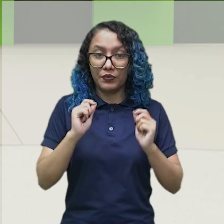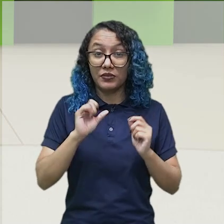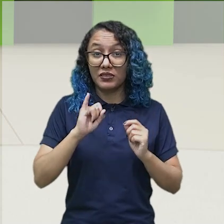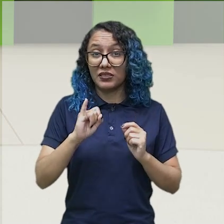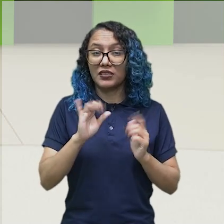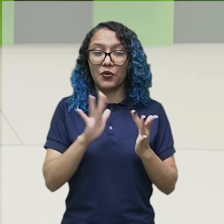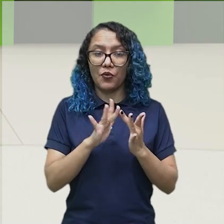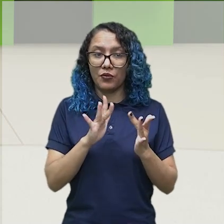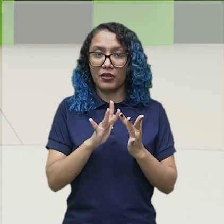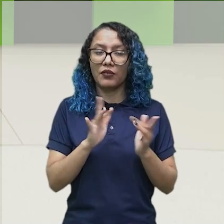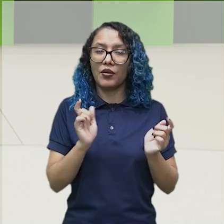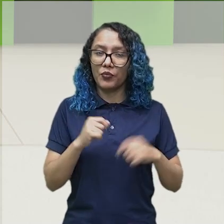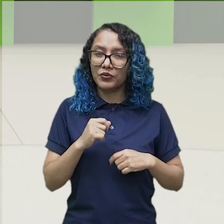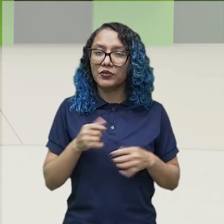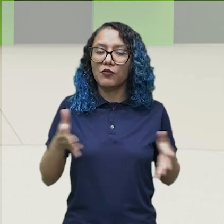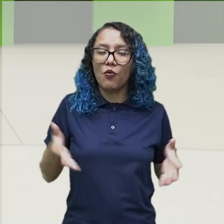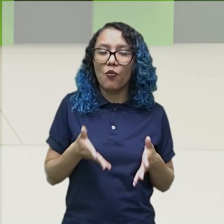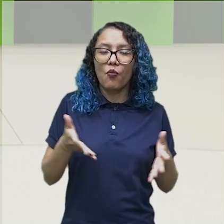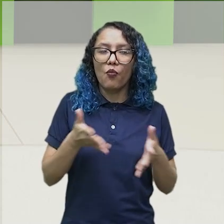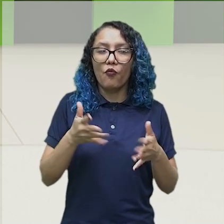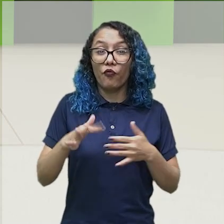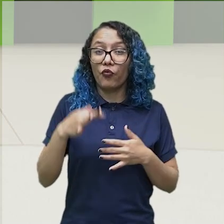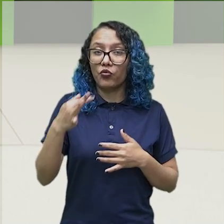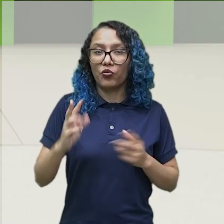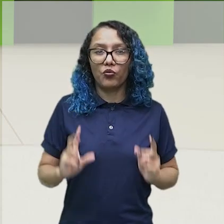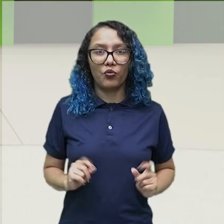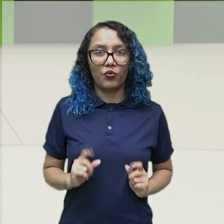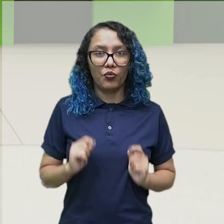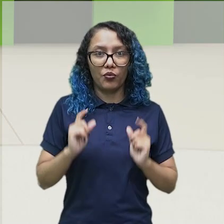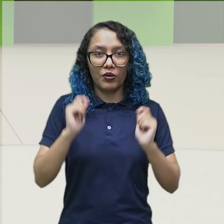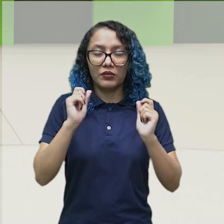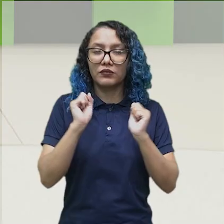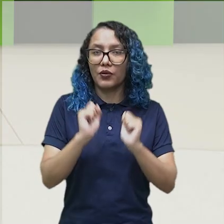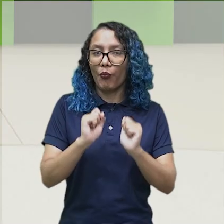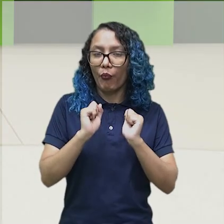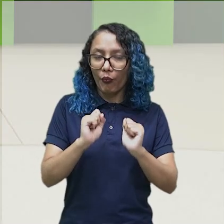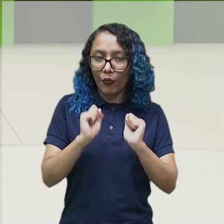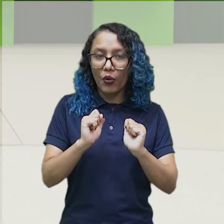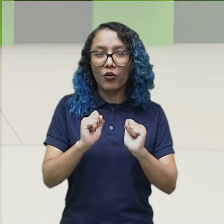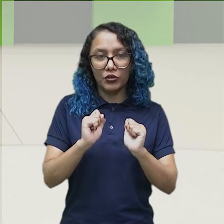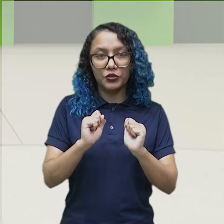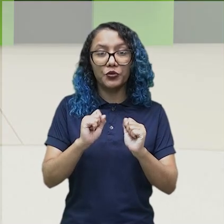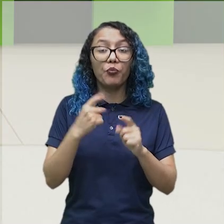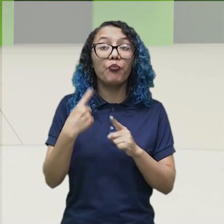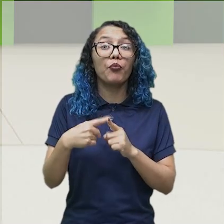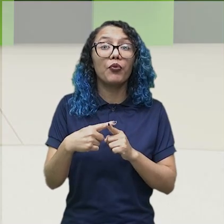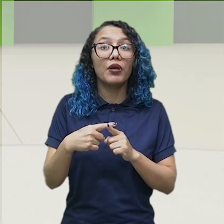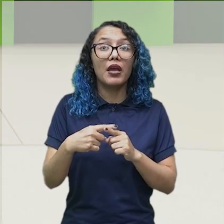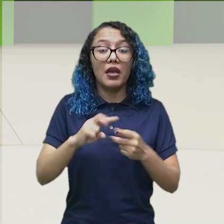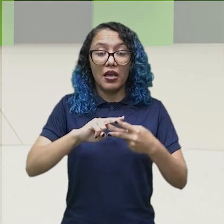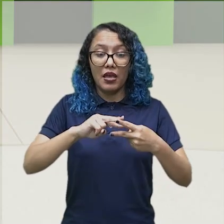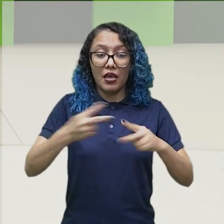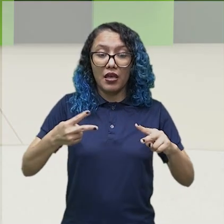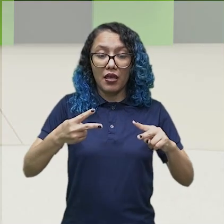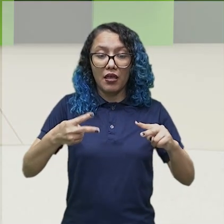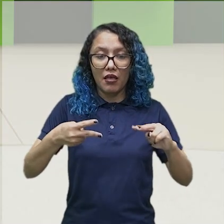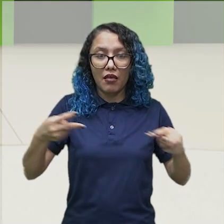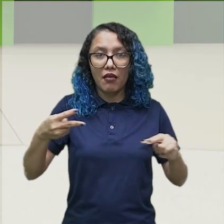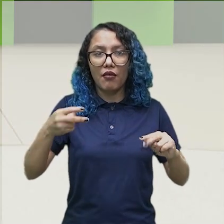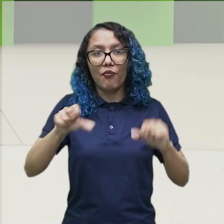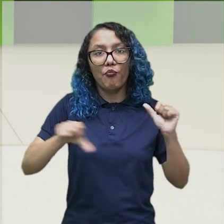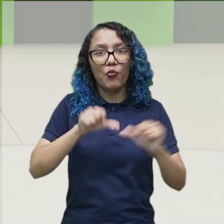contato podem desenvolver futuramente o câncer, né, por conta de modificação no DNA, né, quando entra em contato com a